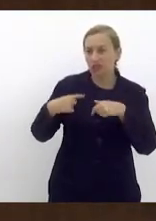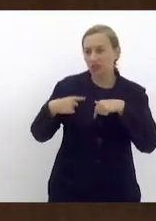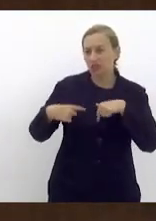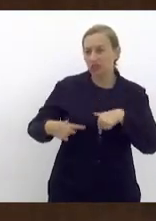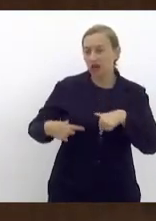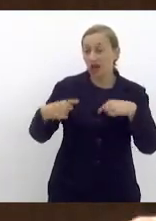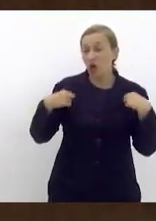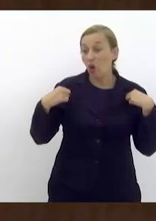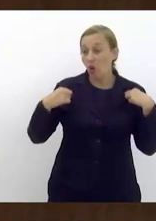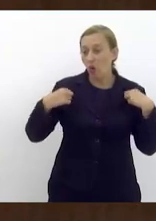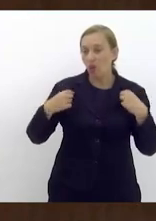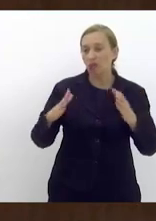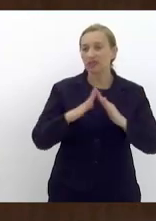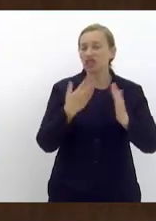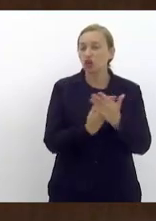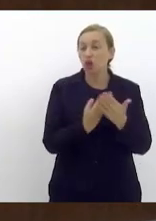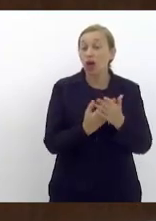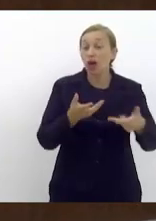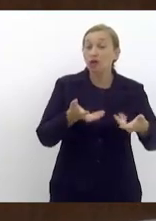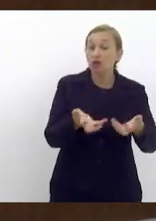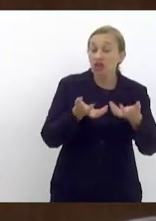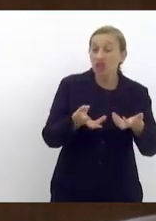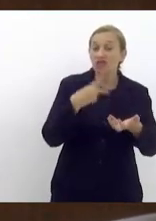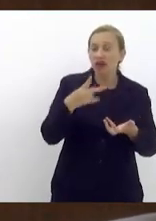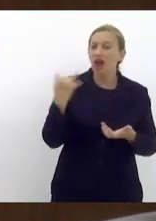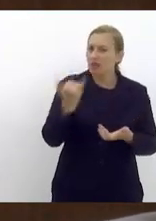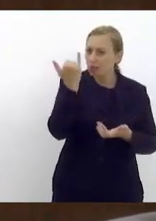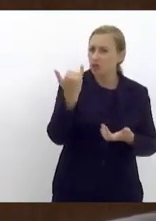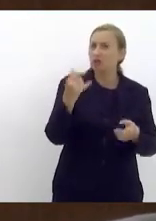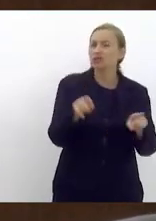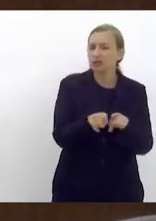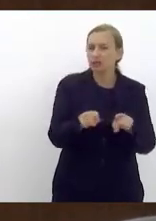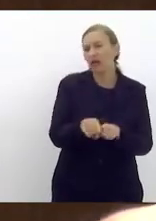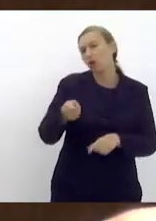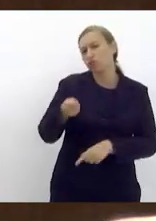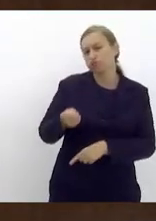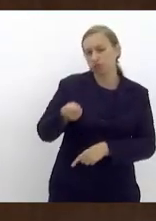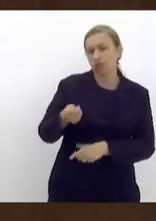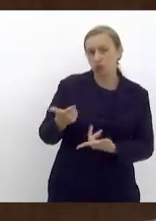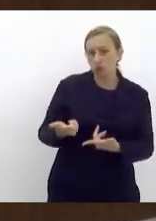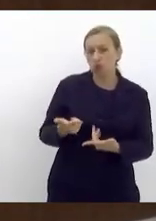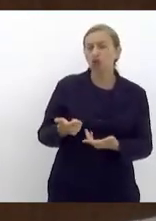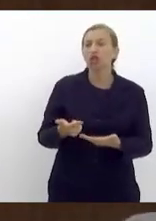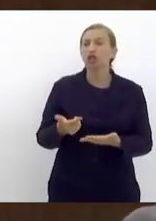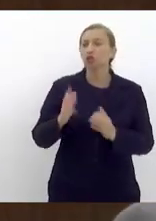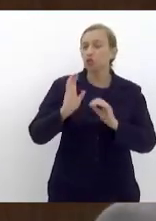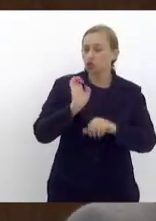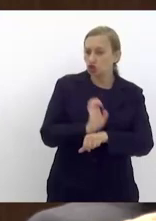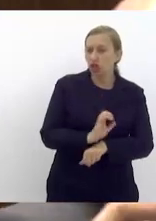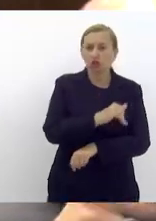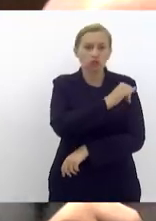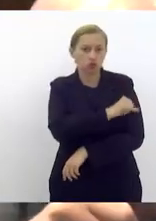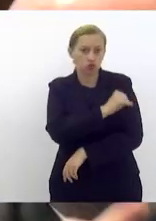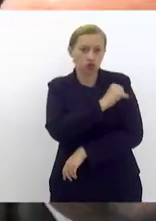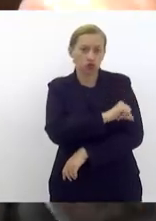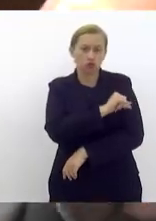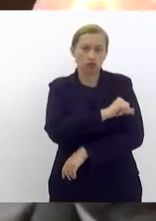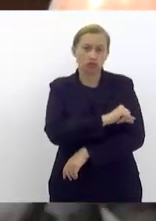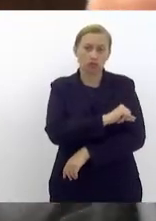aqui destacar a importância e também a obrigatoriedade de que o Estado do Rio de